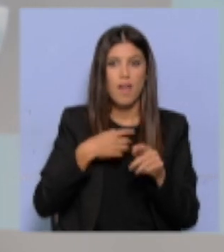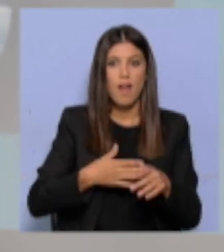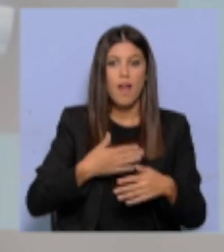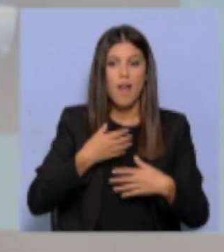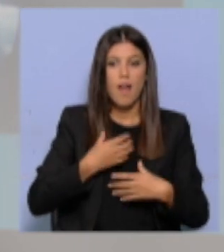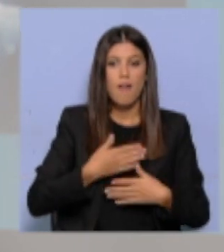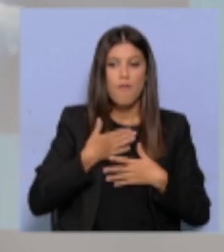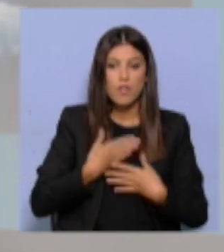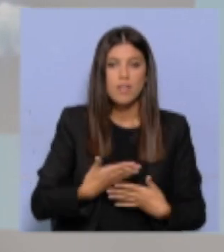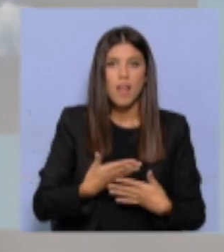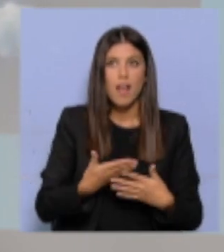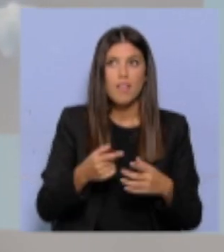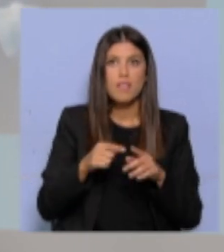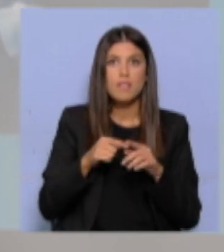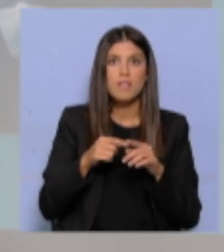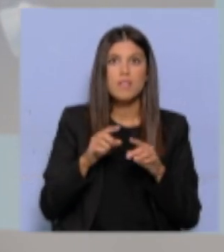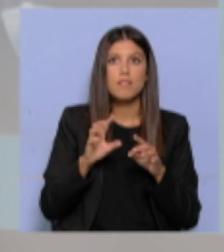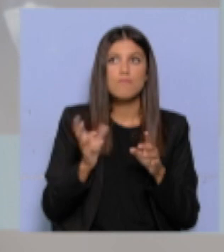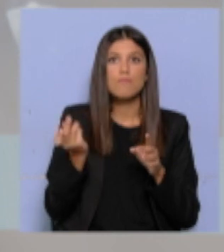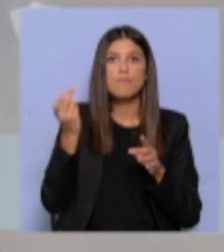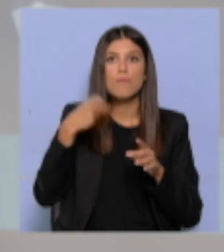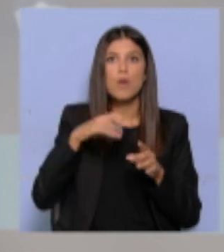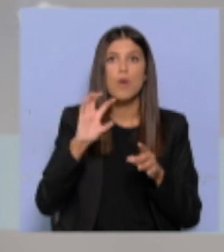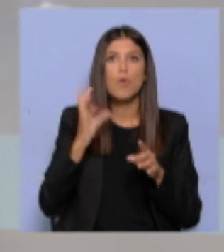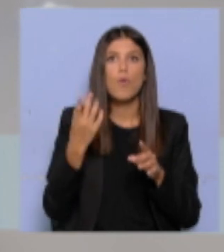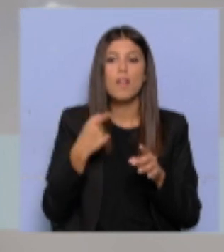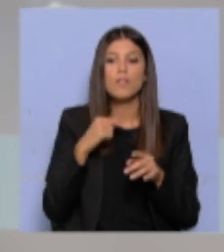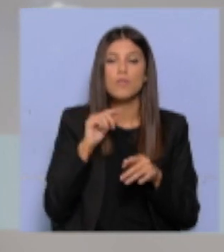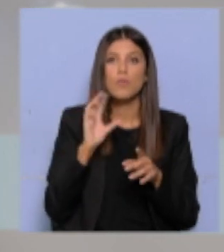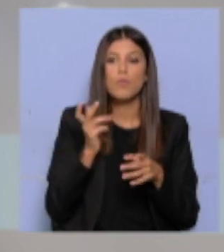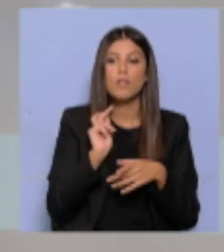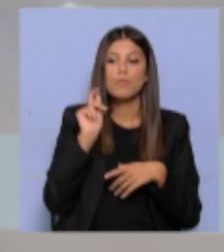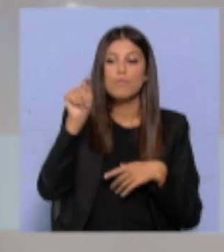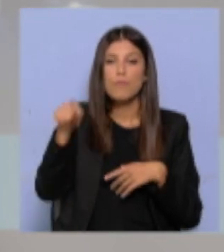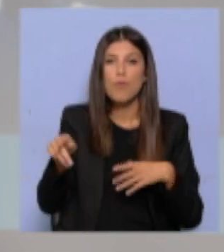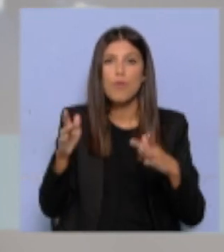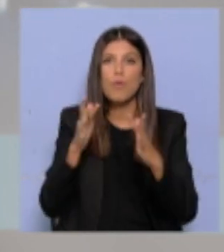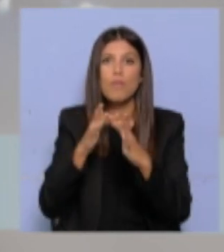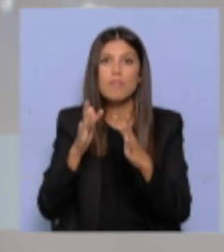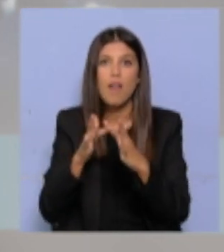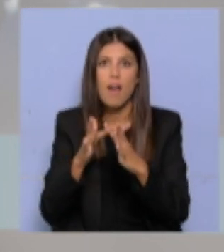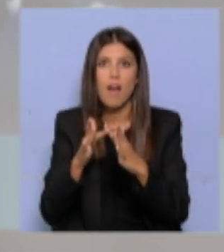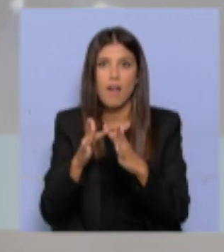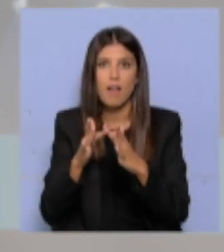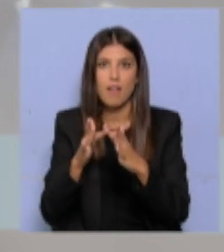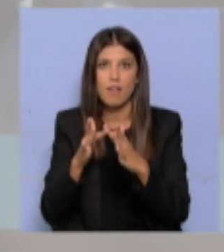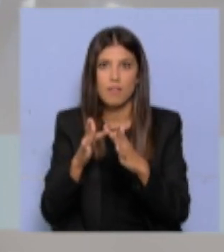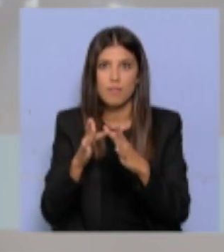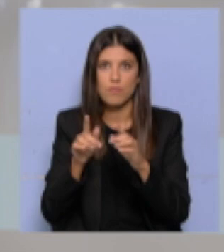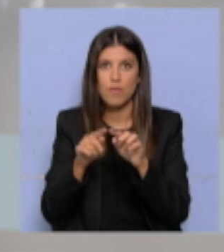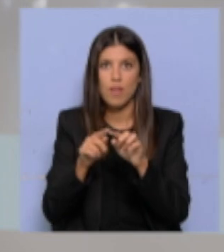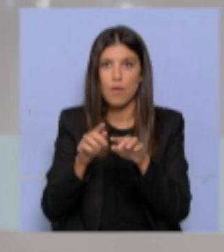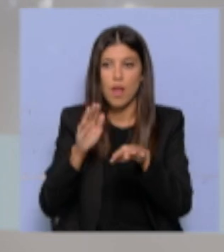porque nós deixamos-nos interpelar pelo testemunho. Aliás, o testemunho atrai-nos